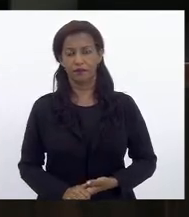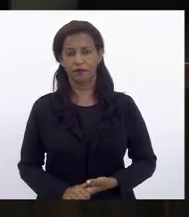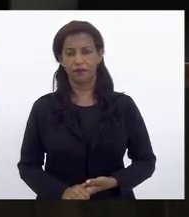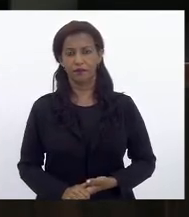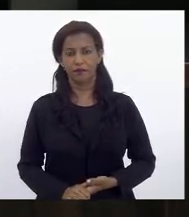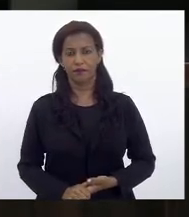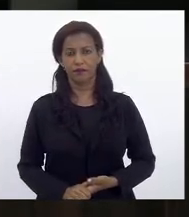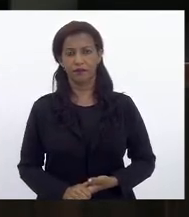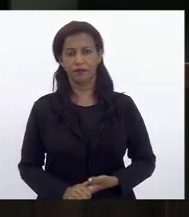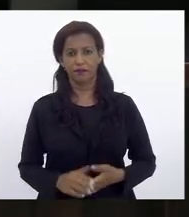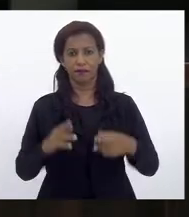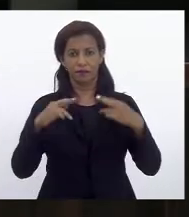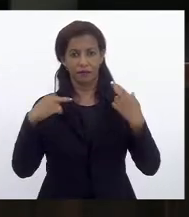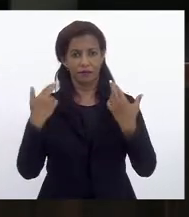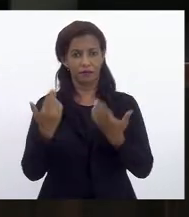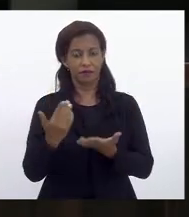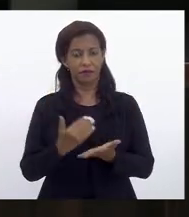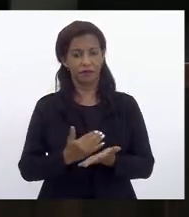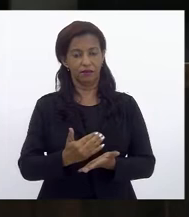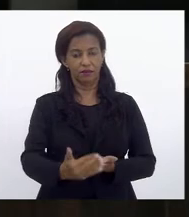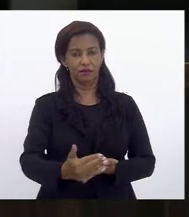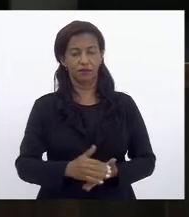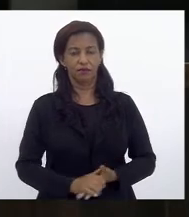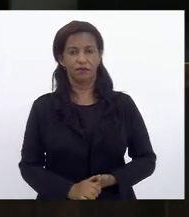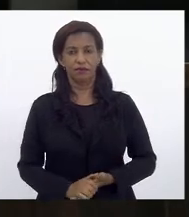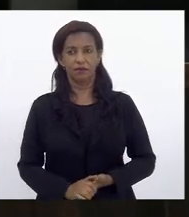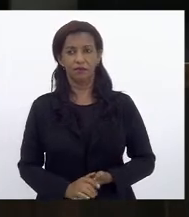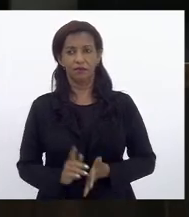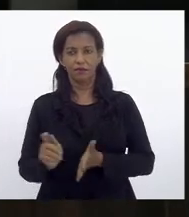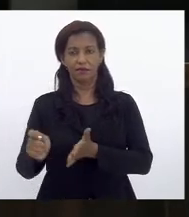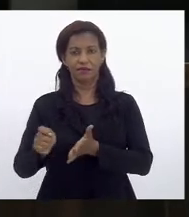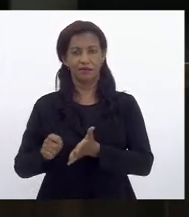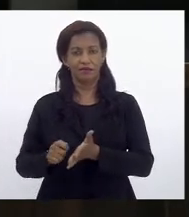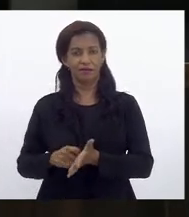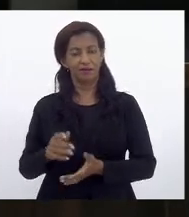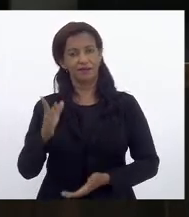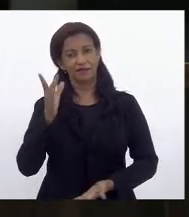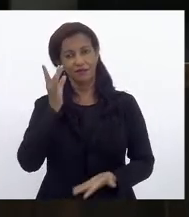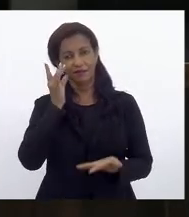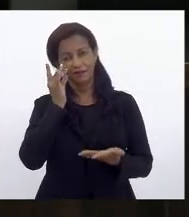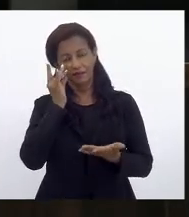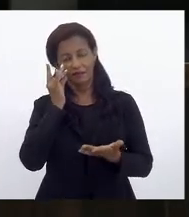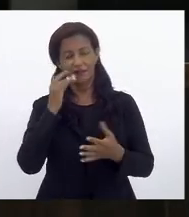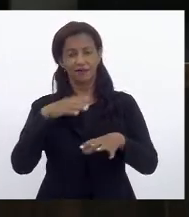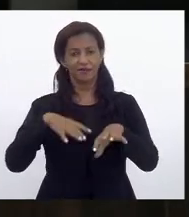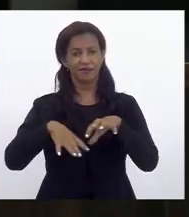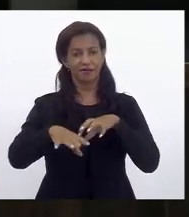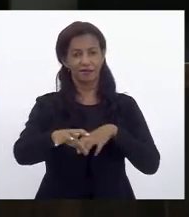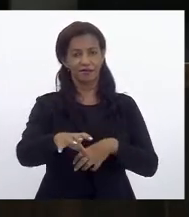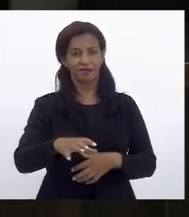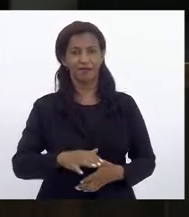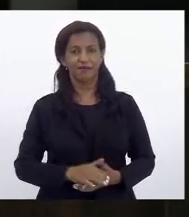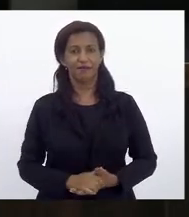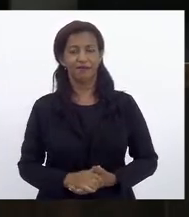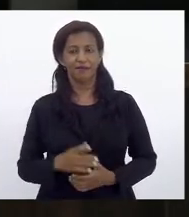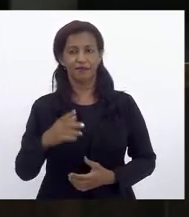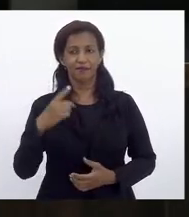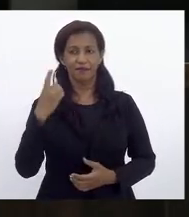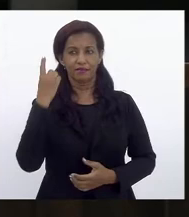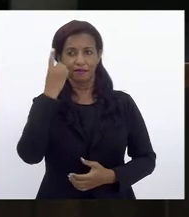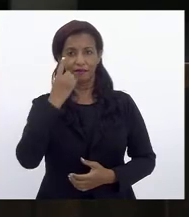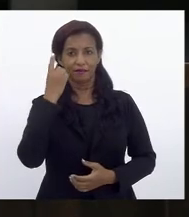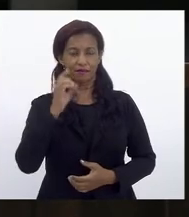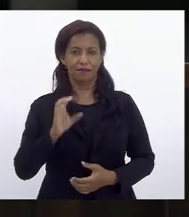ao expediente inicial, registrando a presença de forma remota da